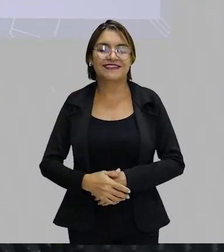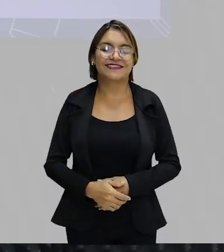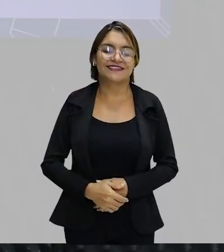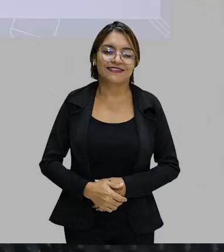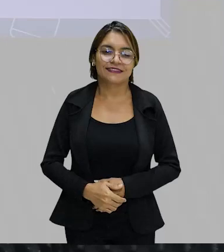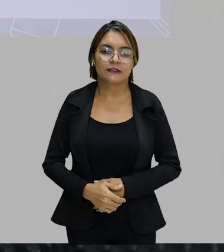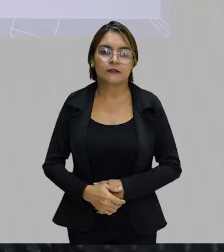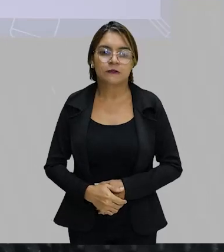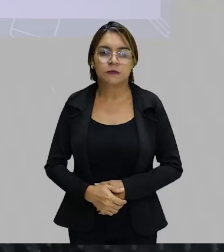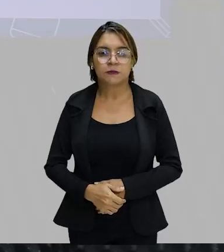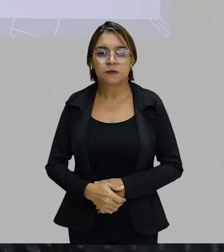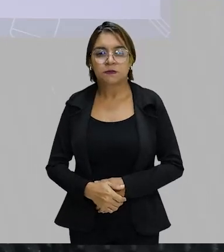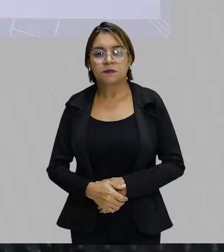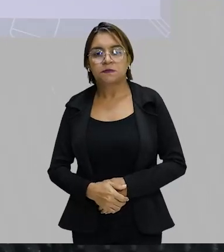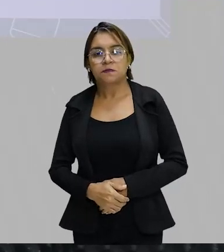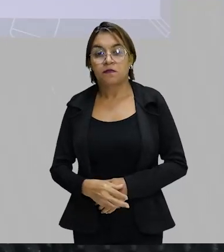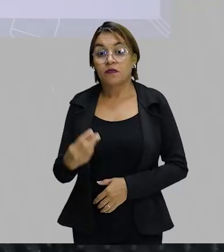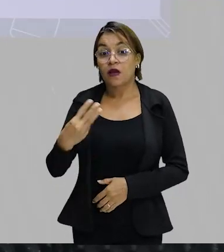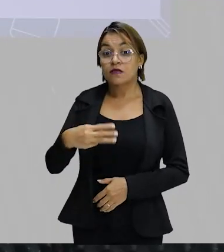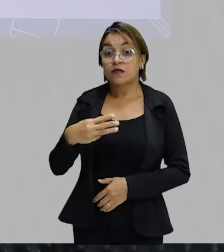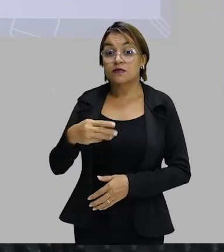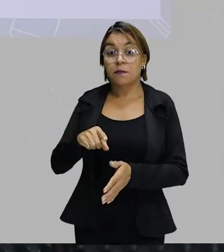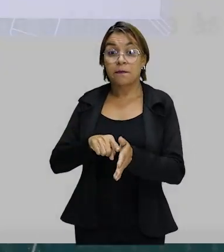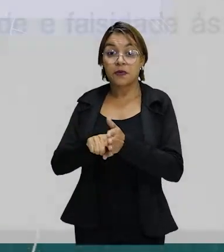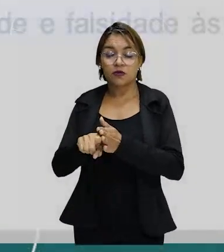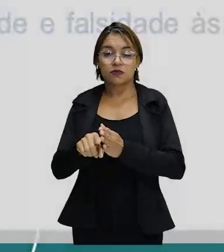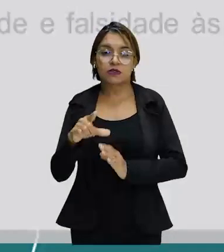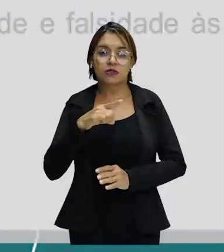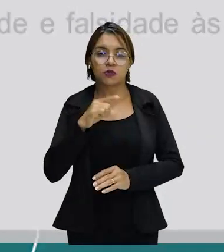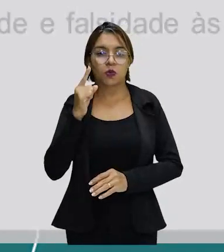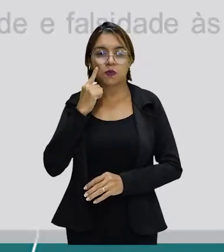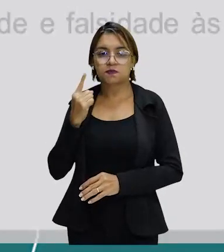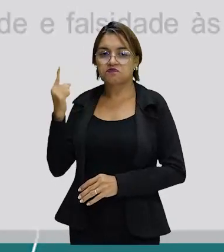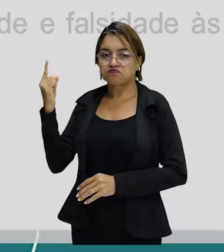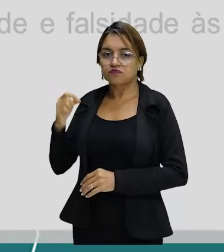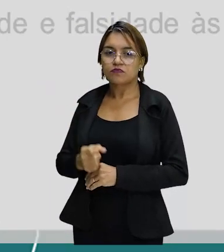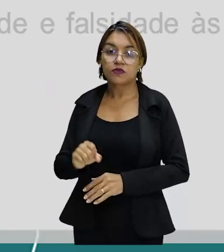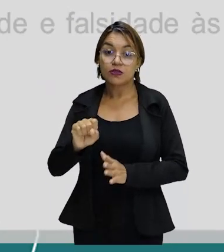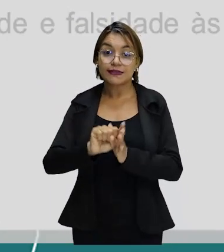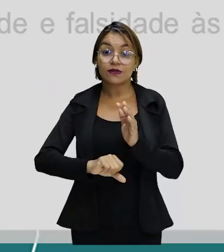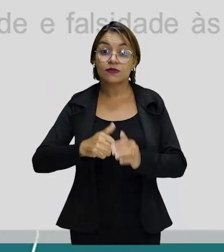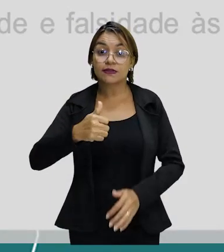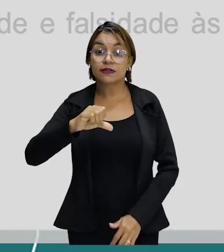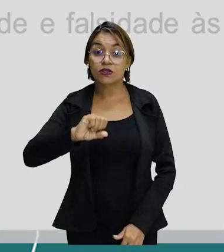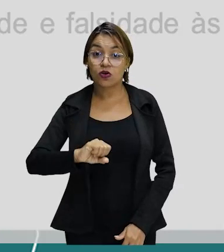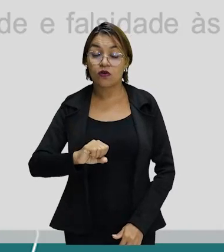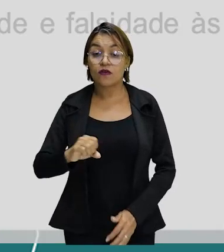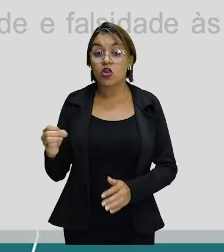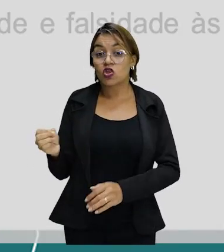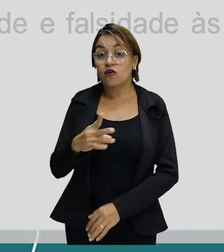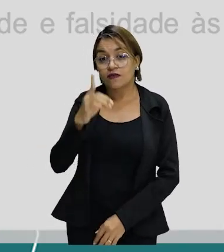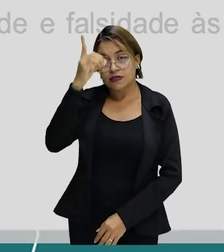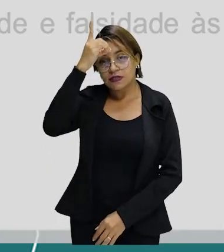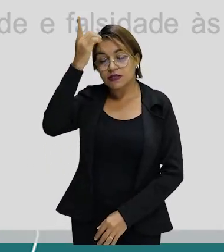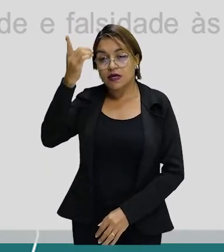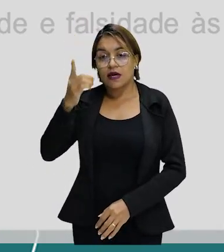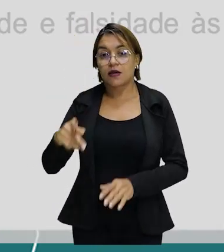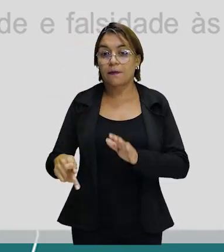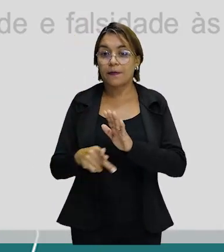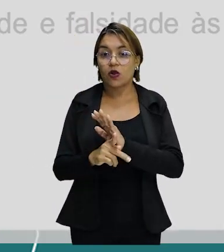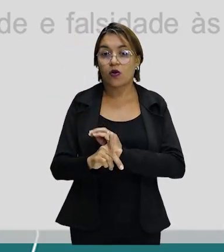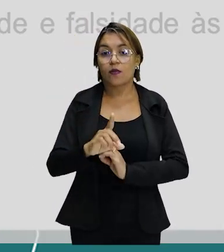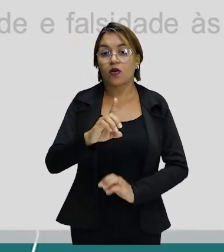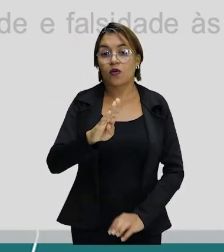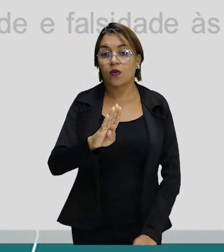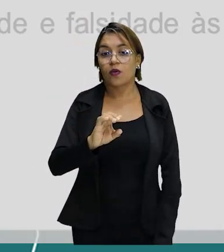comigo. Na terceira questão, nós temos assim. Ainda no século XIX, as novas ideias de vários